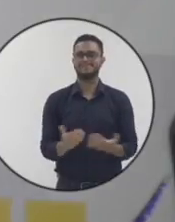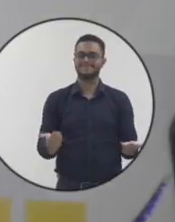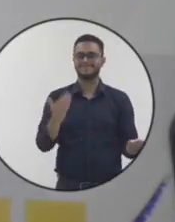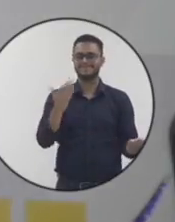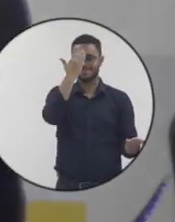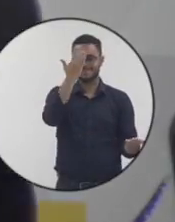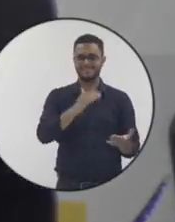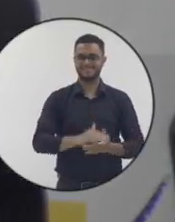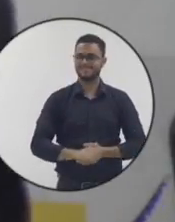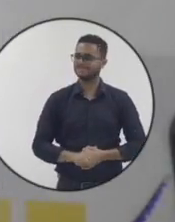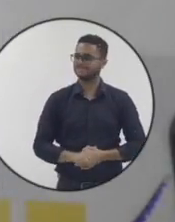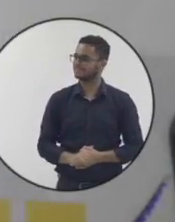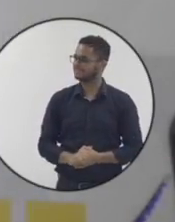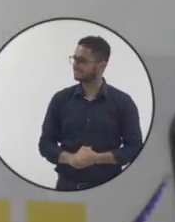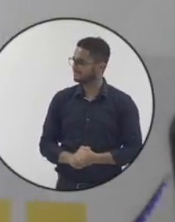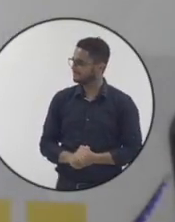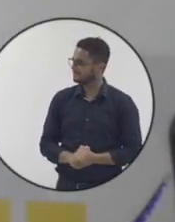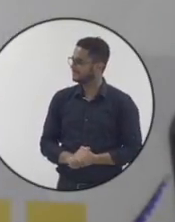Obrigado.